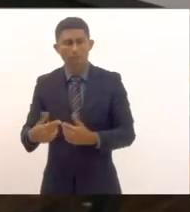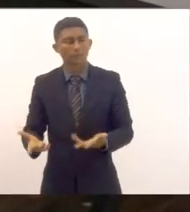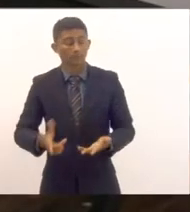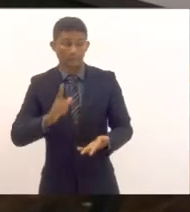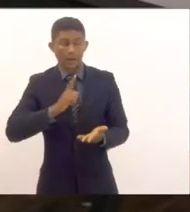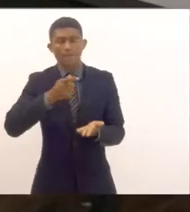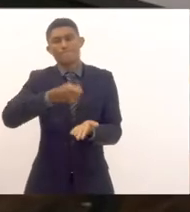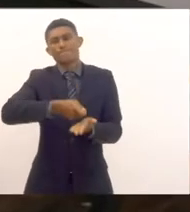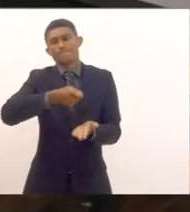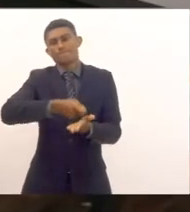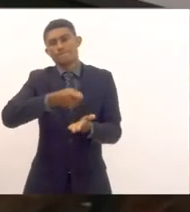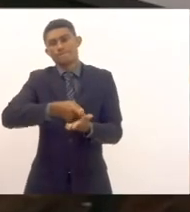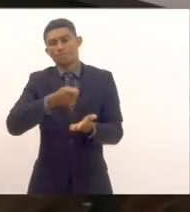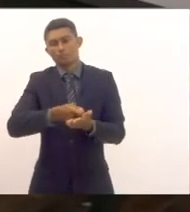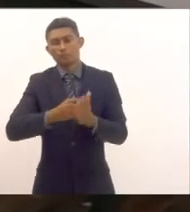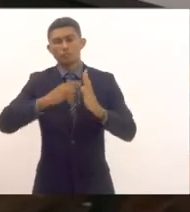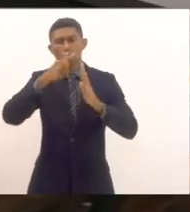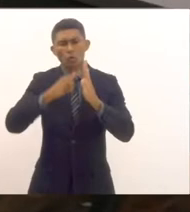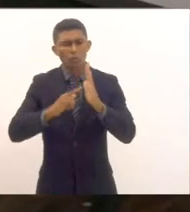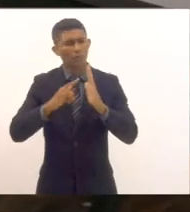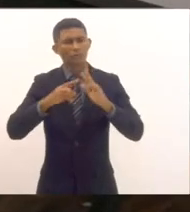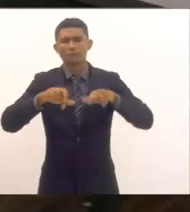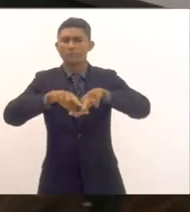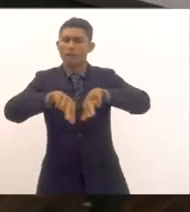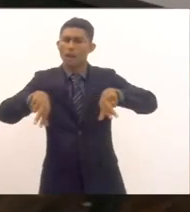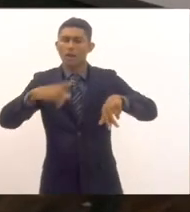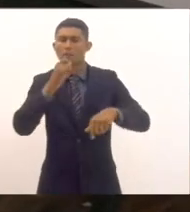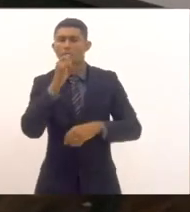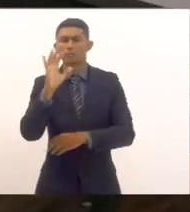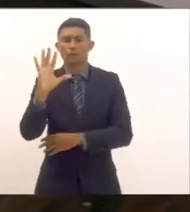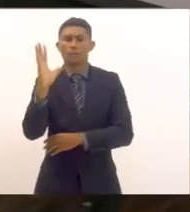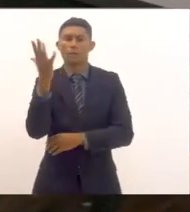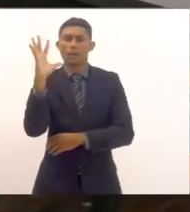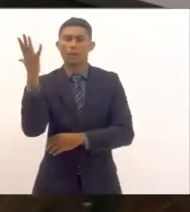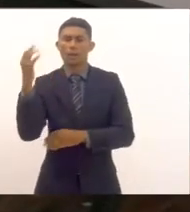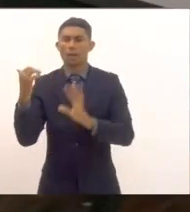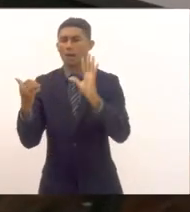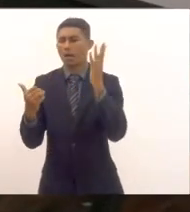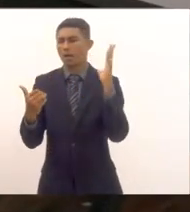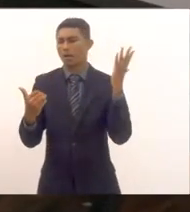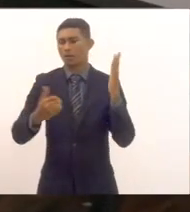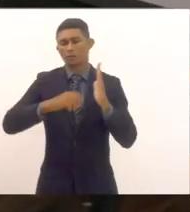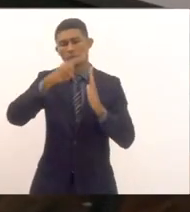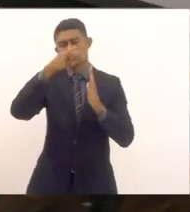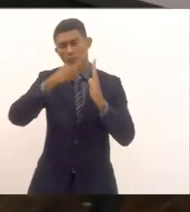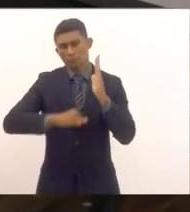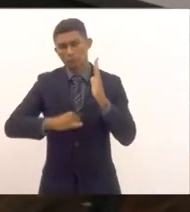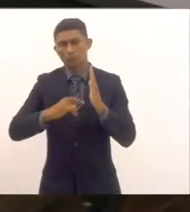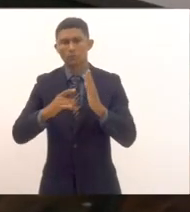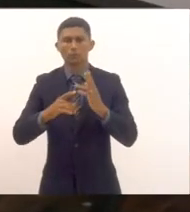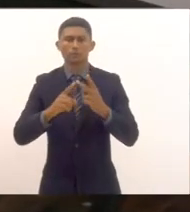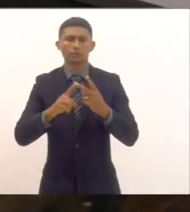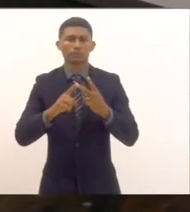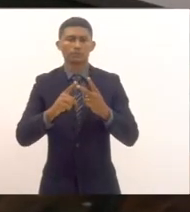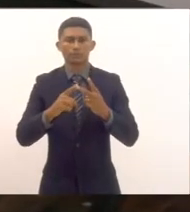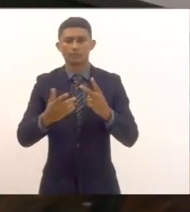documentações que vai de documentação de questões ambientais é documentação de